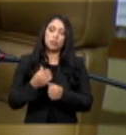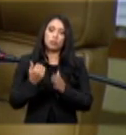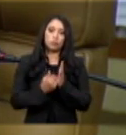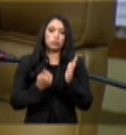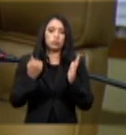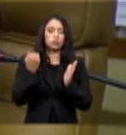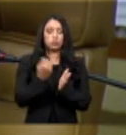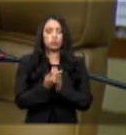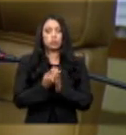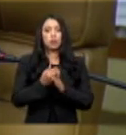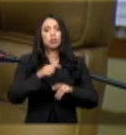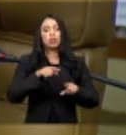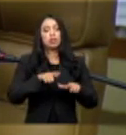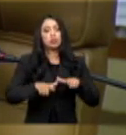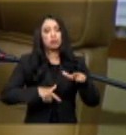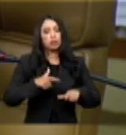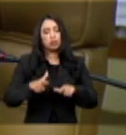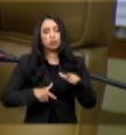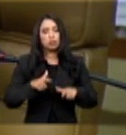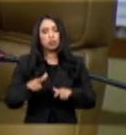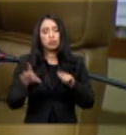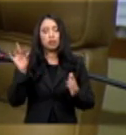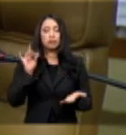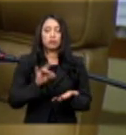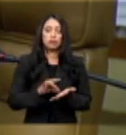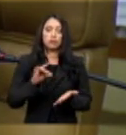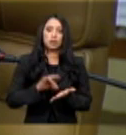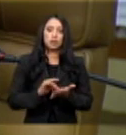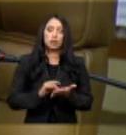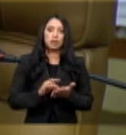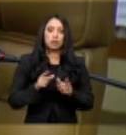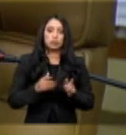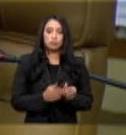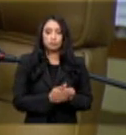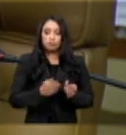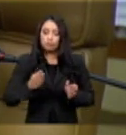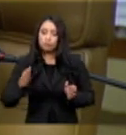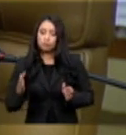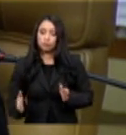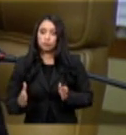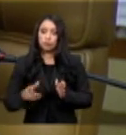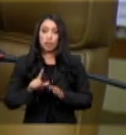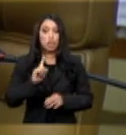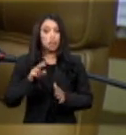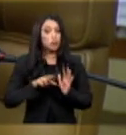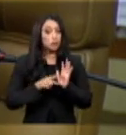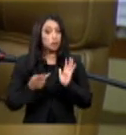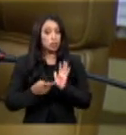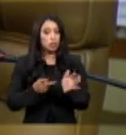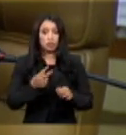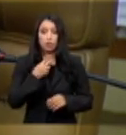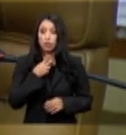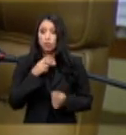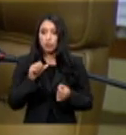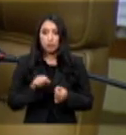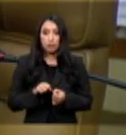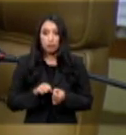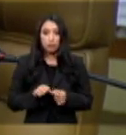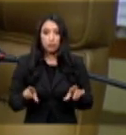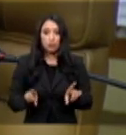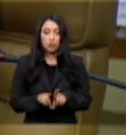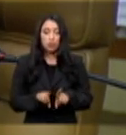serviço a ser assegurado em caso de efetividade da prorrogação, primeiro, não significa que não possa ser feito